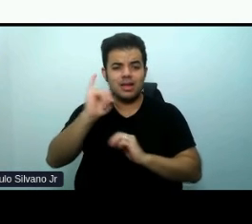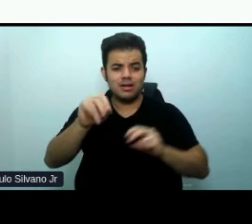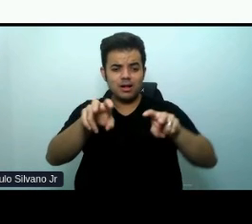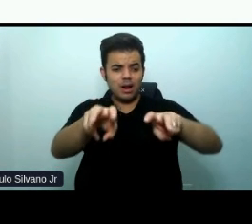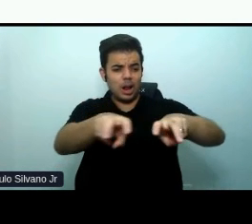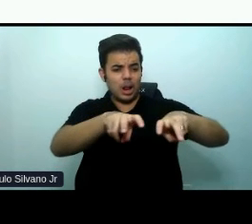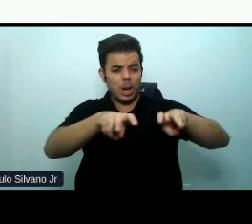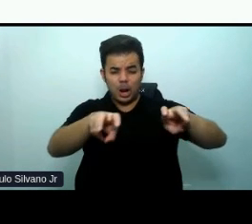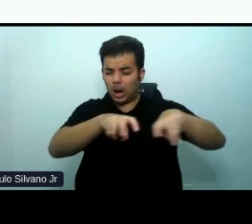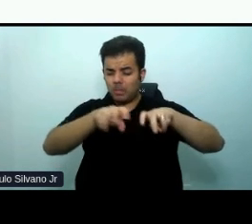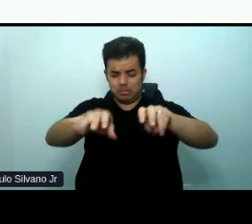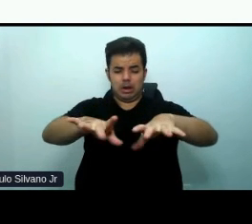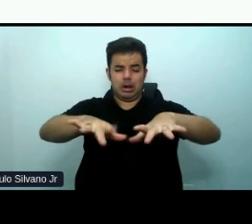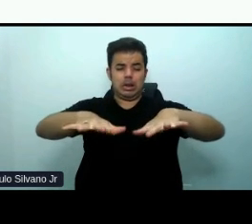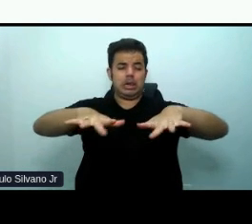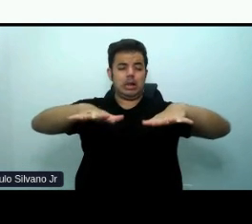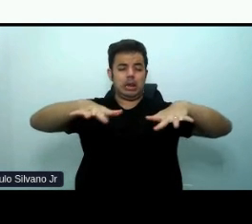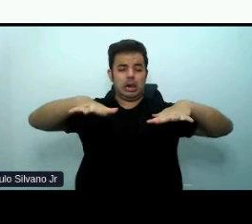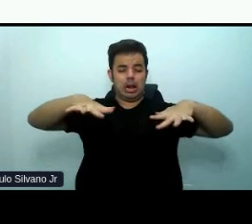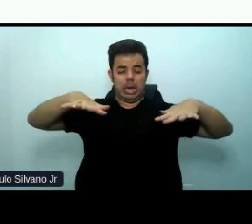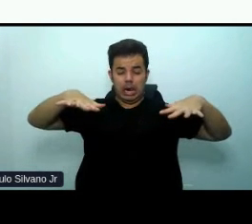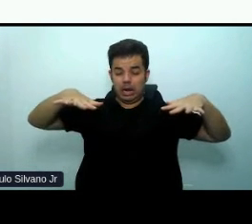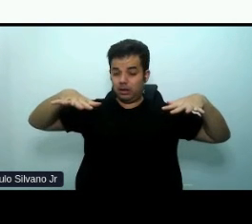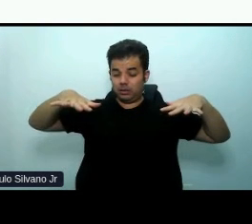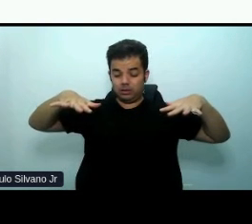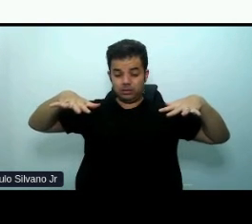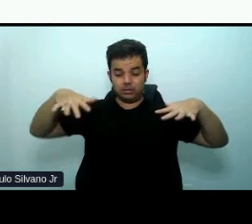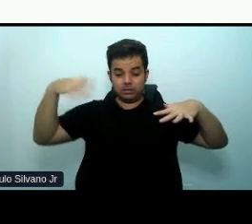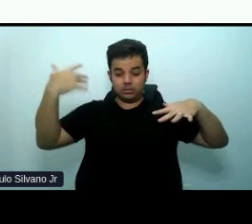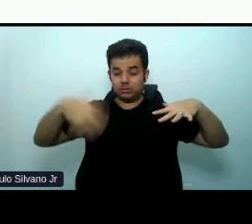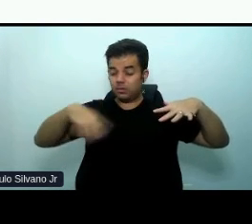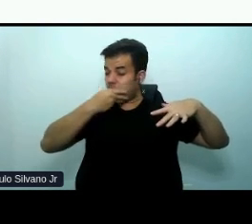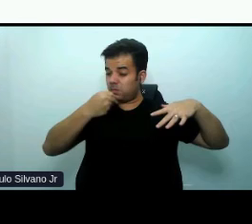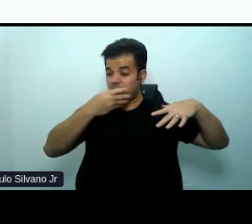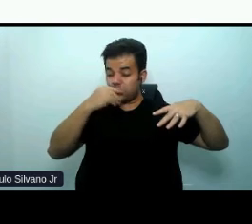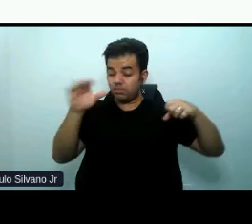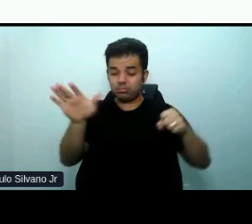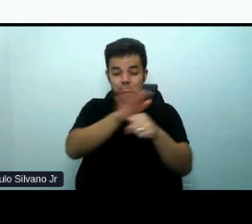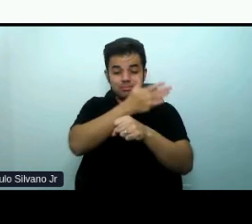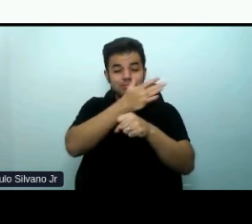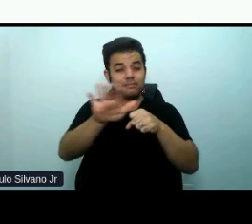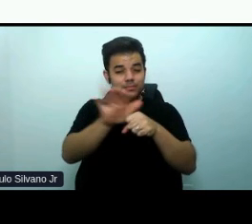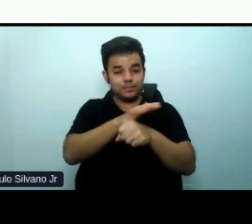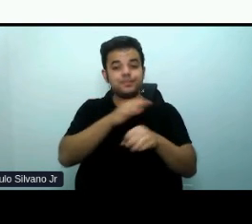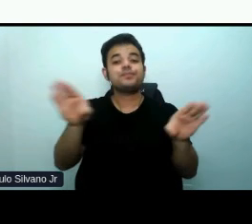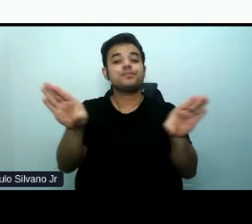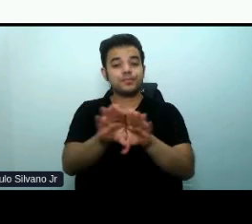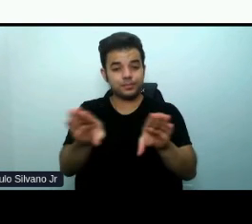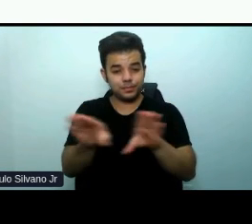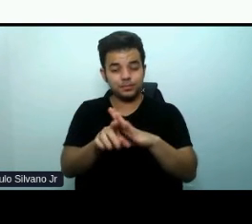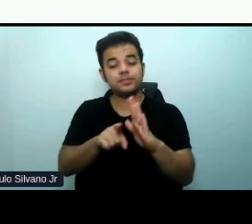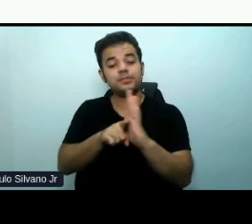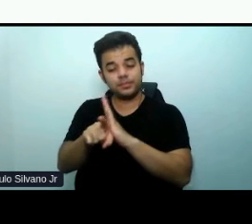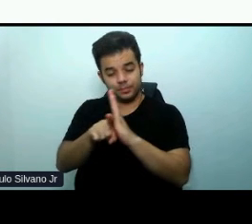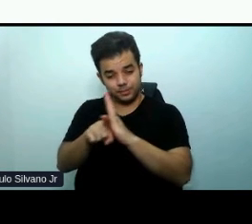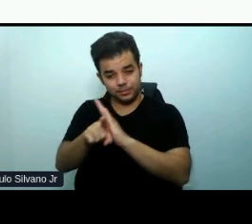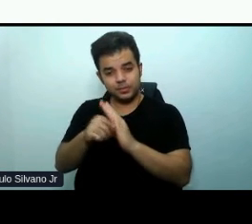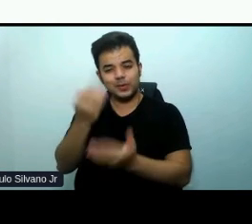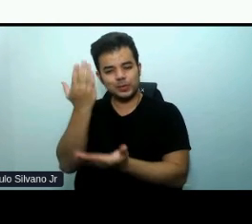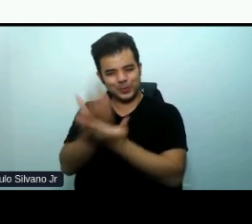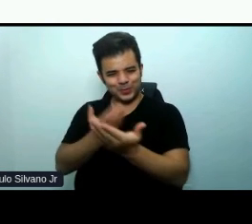ocupadas, elas são, né, de fato, majoritariamente por homens. E aí, segundo o levantamento do Censo da Educação